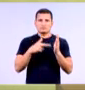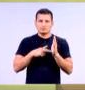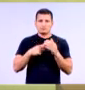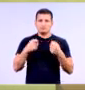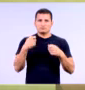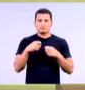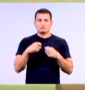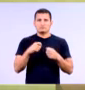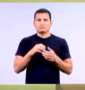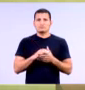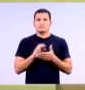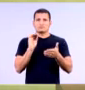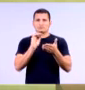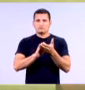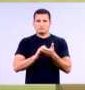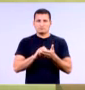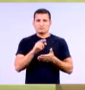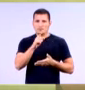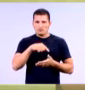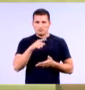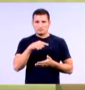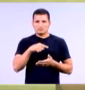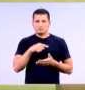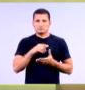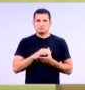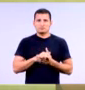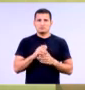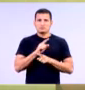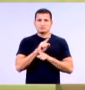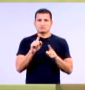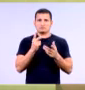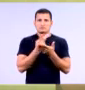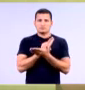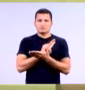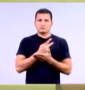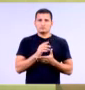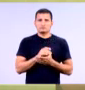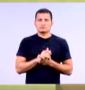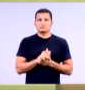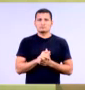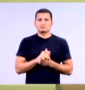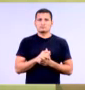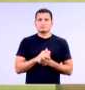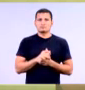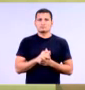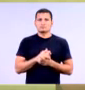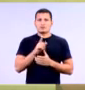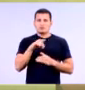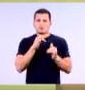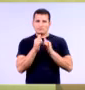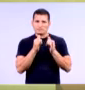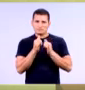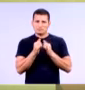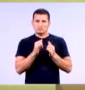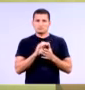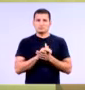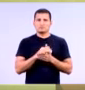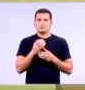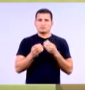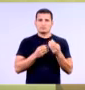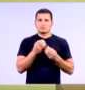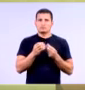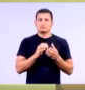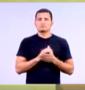ser aplicadas a elas para que não ocorra inconsistência do estado. Isto é, informações sobre o objeto definido que não